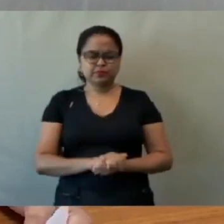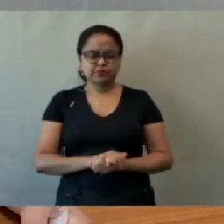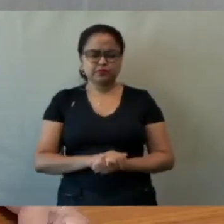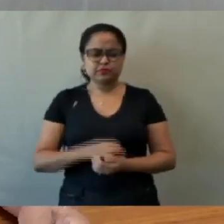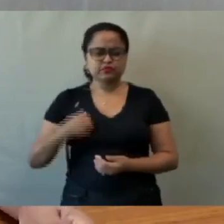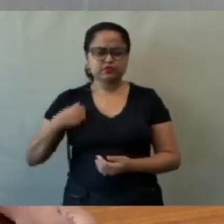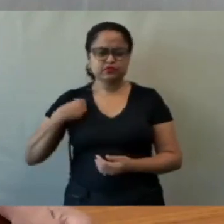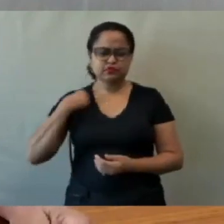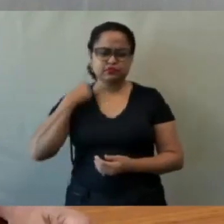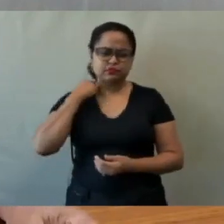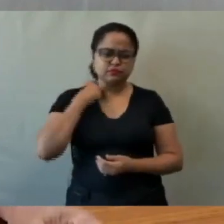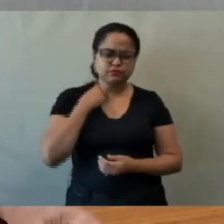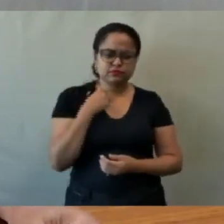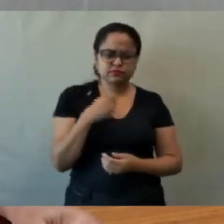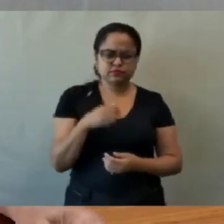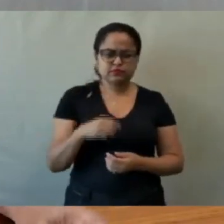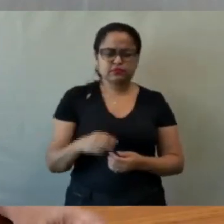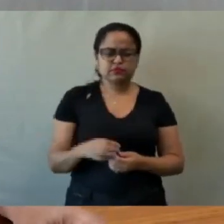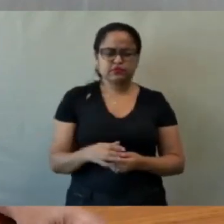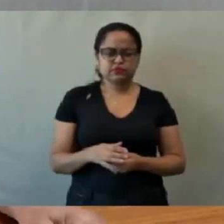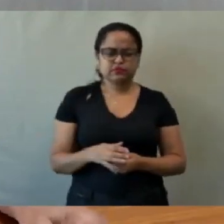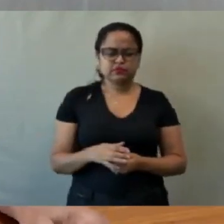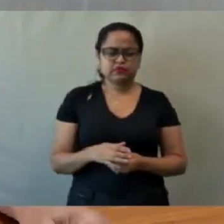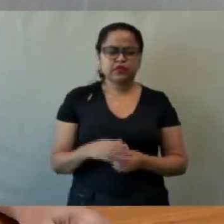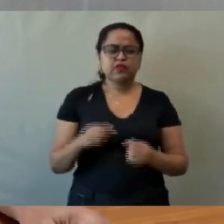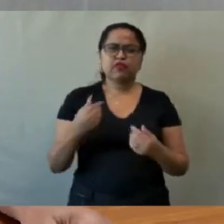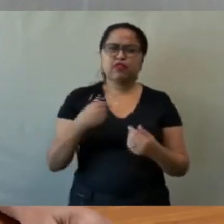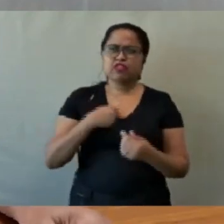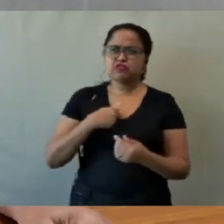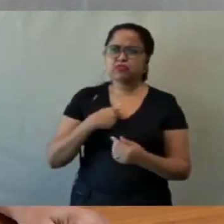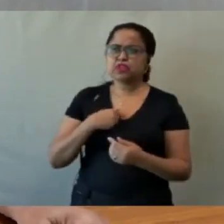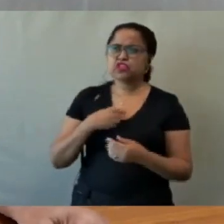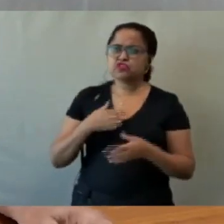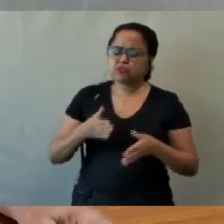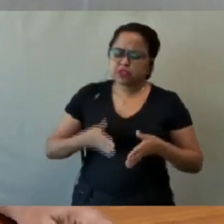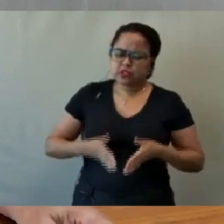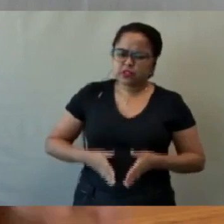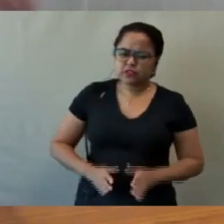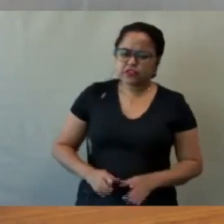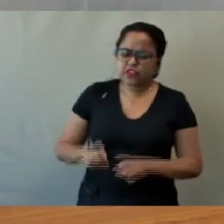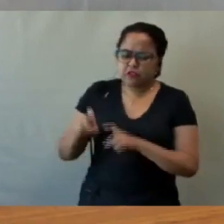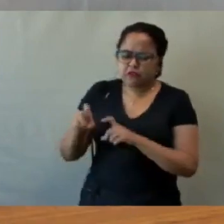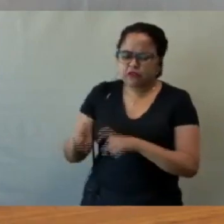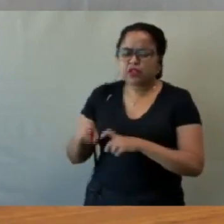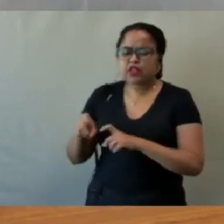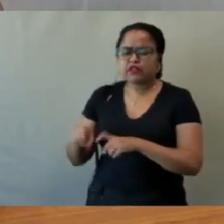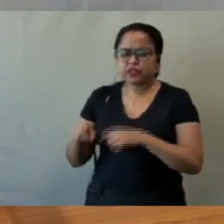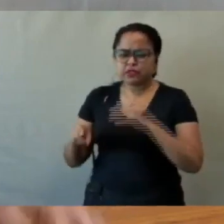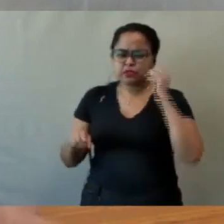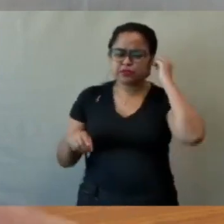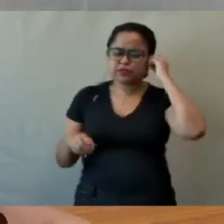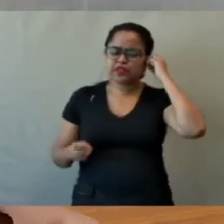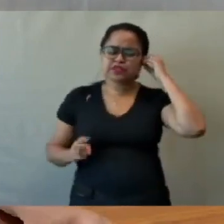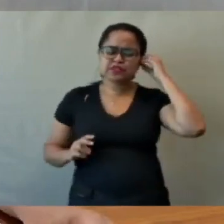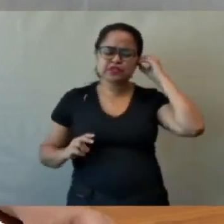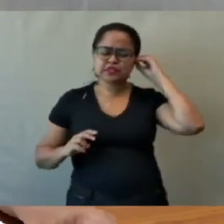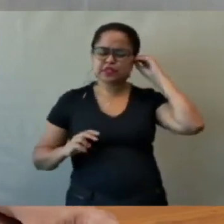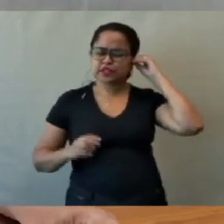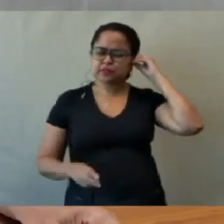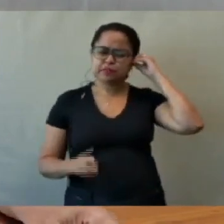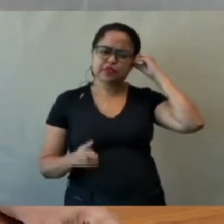Aí vou falar de mim. Desde quando eu nasci, que eu fui lavradora, eu sempre fiz meu trabalho